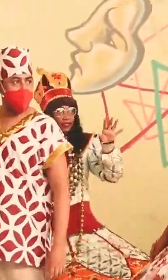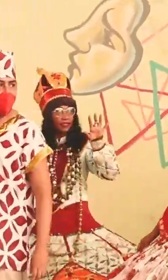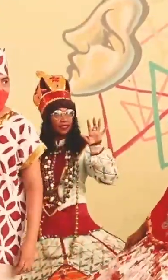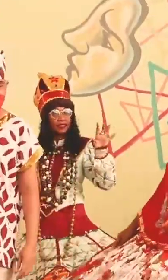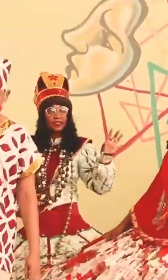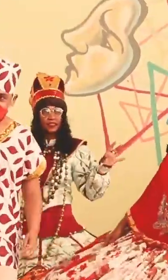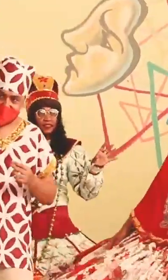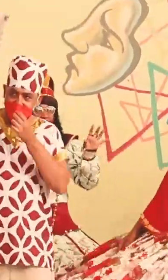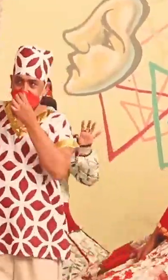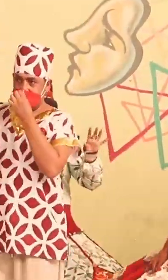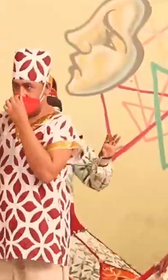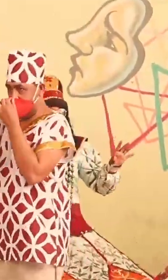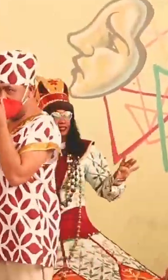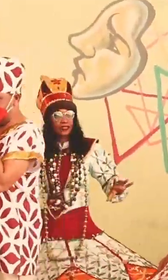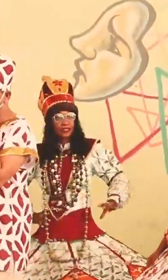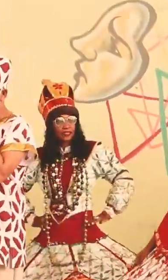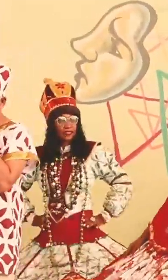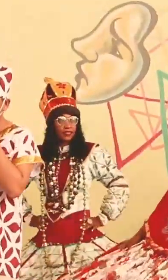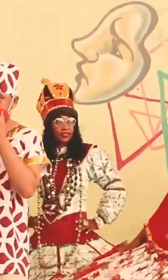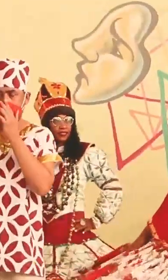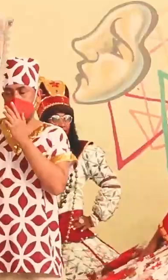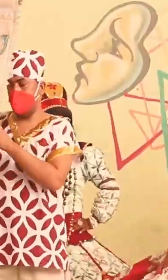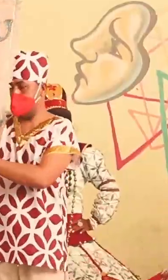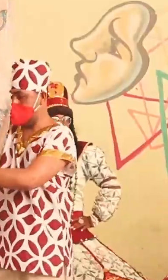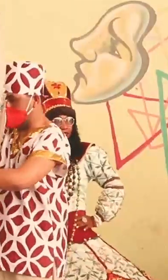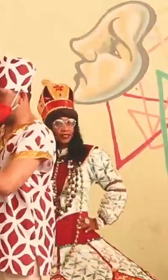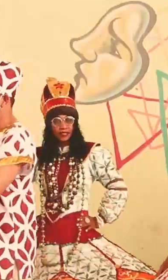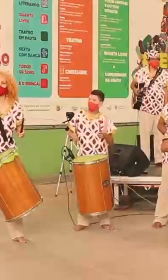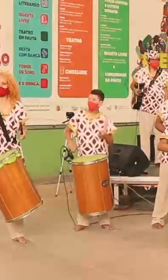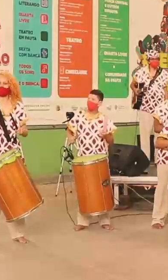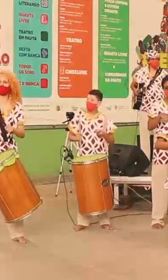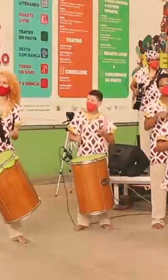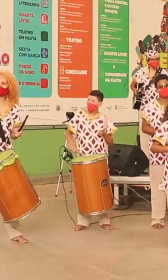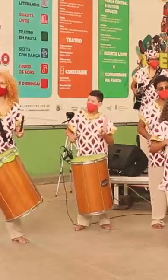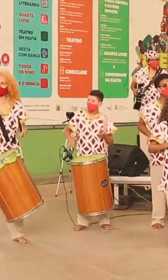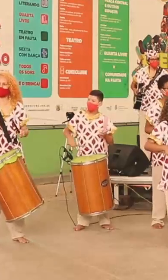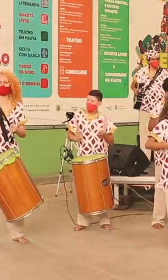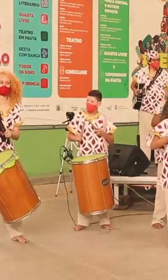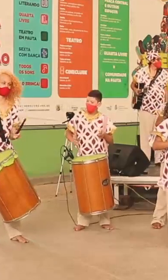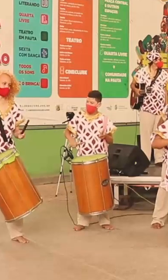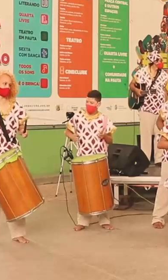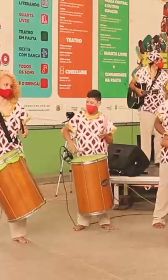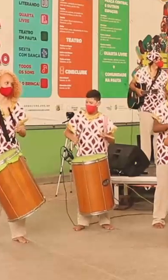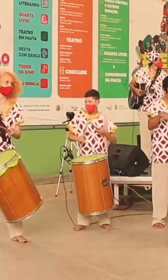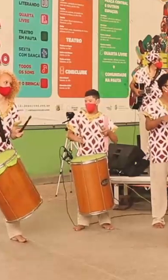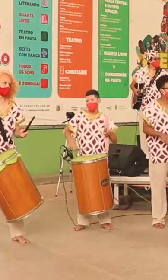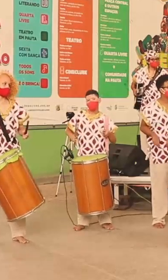a noite inteira, nação Bom Jardim chegou. Oi, batuca, batuqueiro, batucando esse